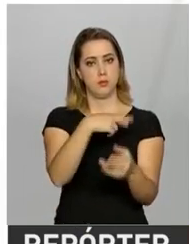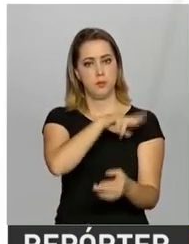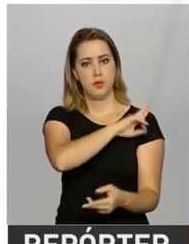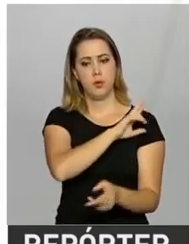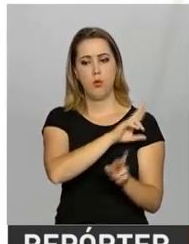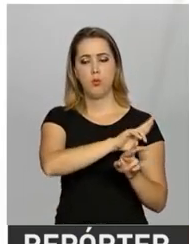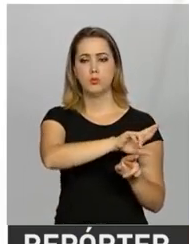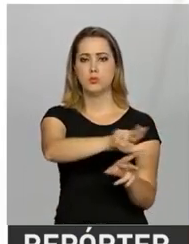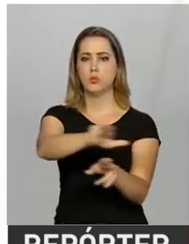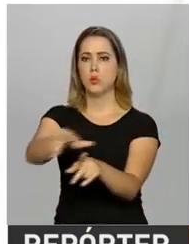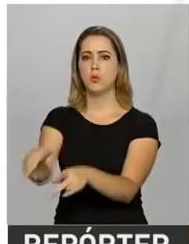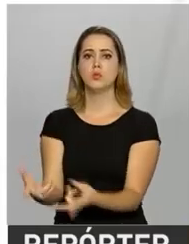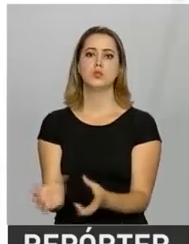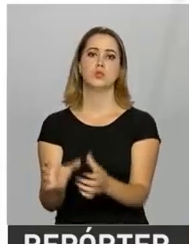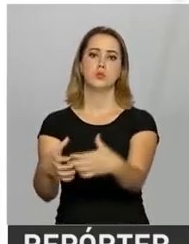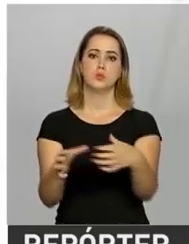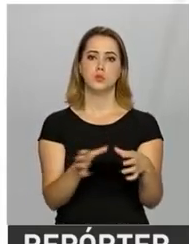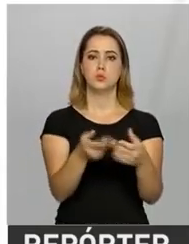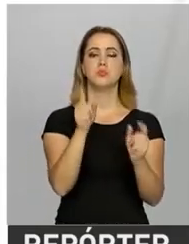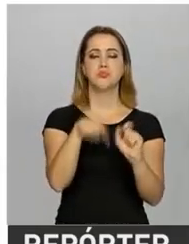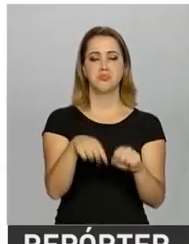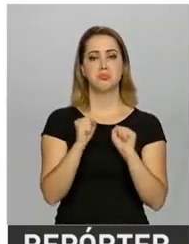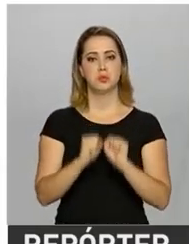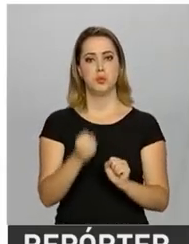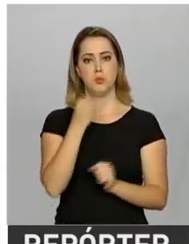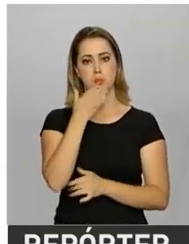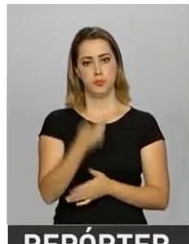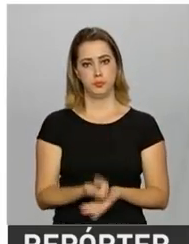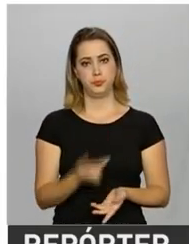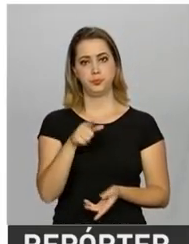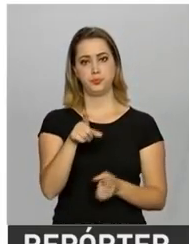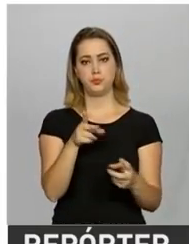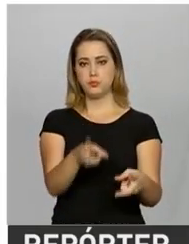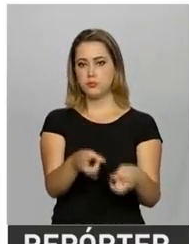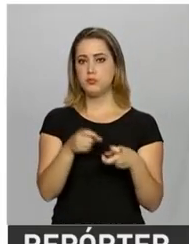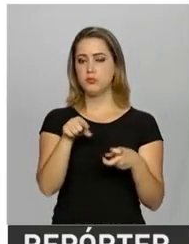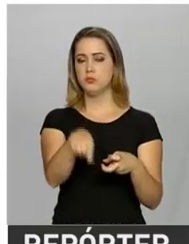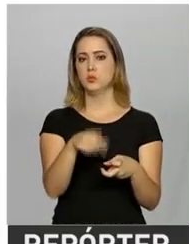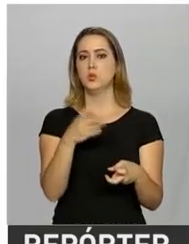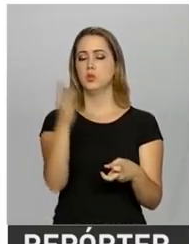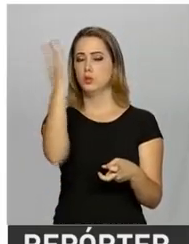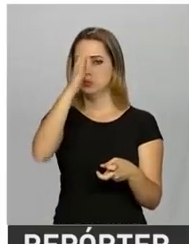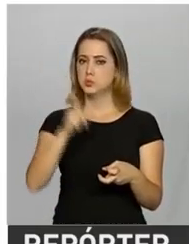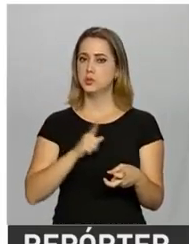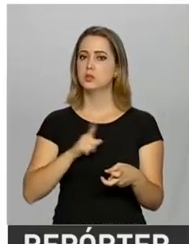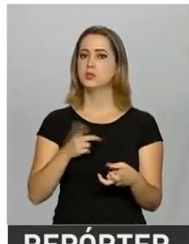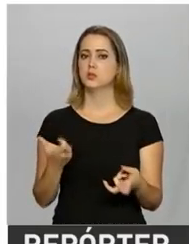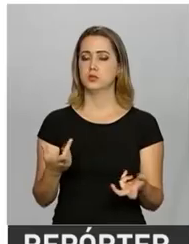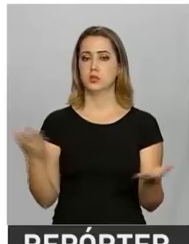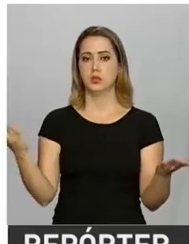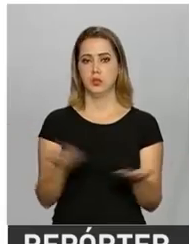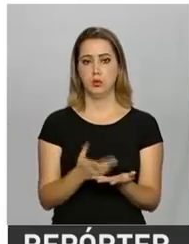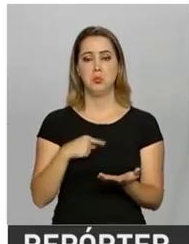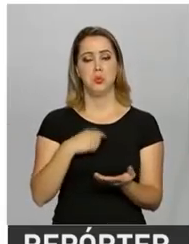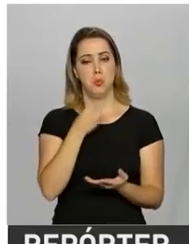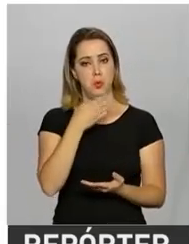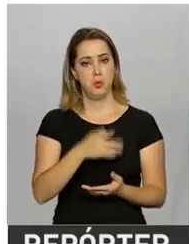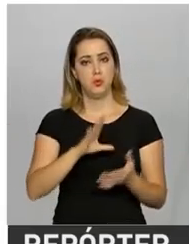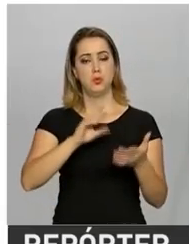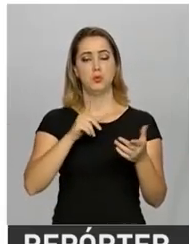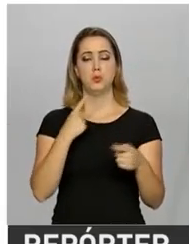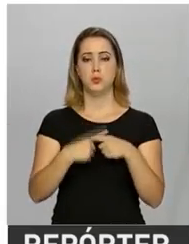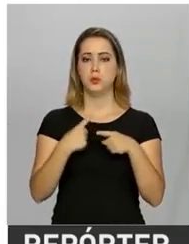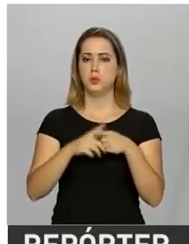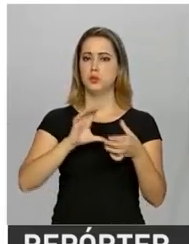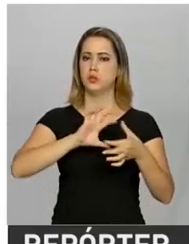várias áreas que isso pode sur um efeito extremamente positivo nesse aspecto acho que o Brasil tem um norral muito grande por conta da dos jogos pan-americanos Copa do